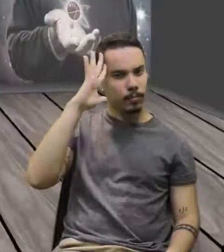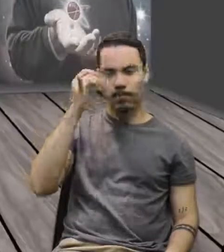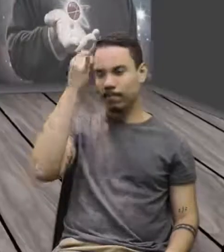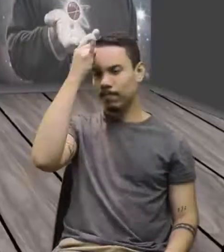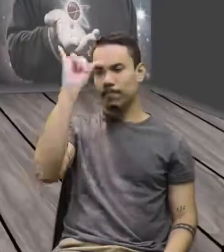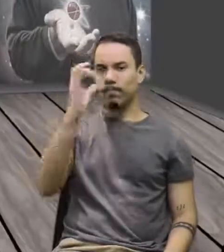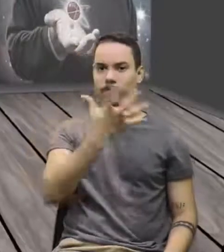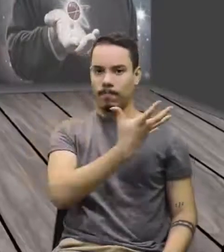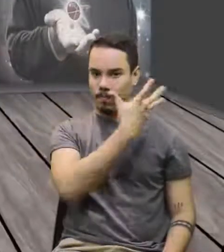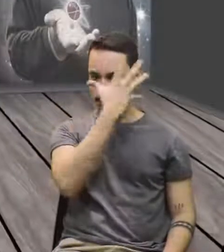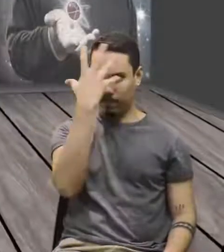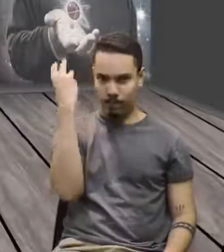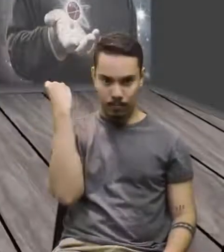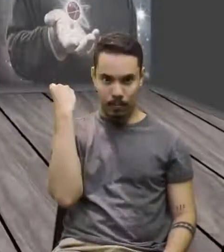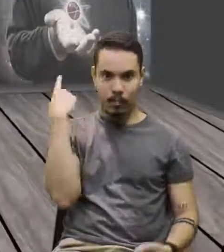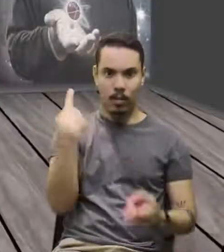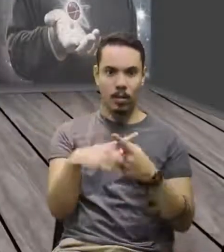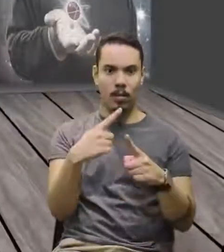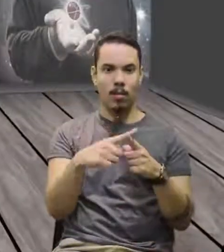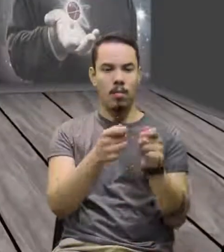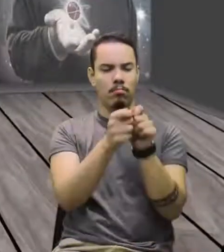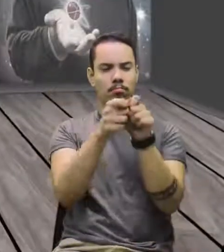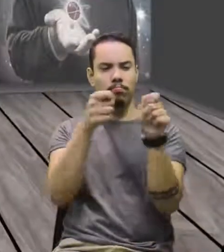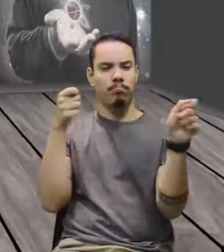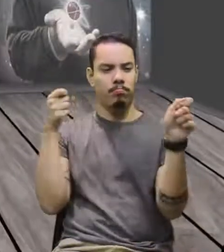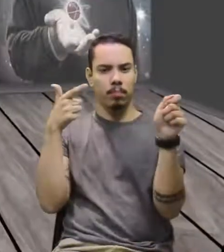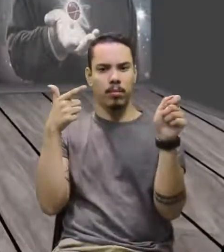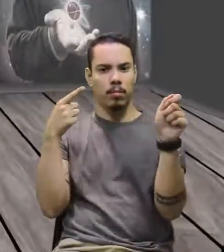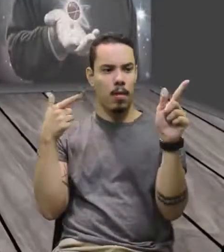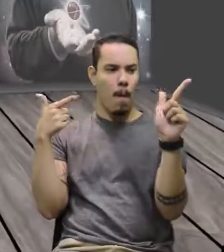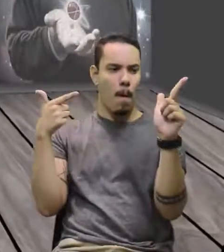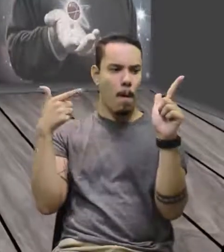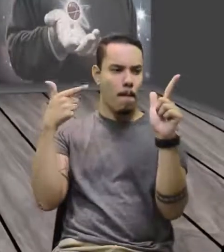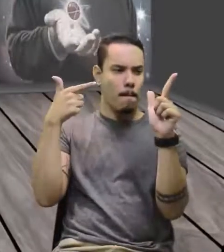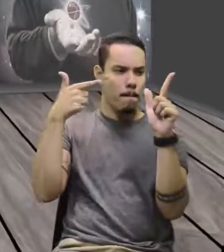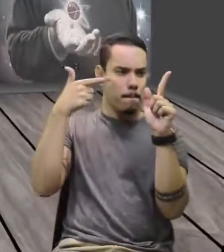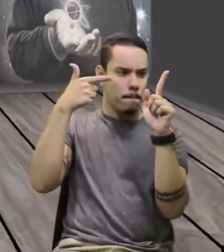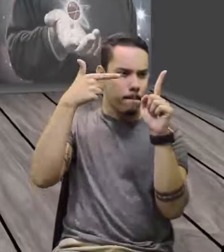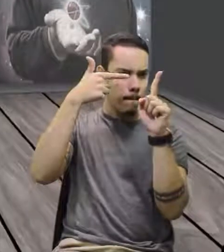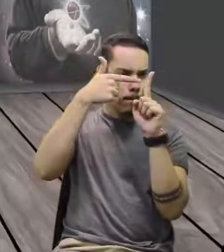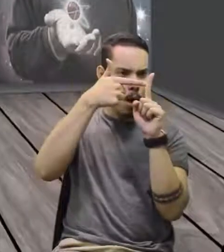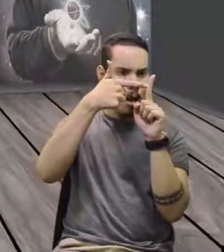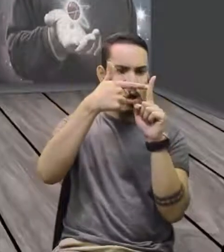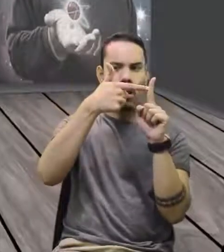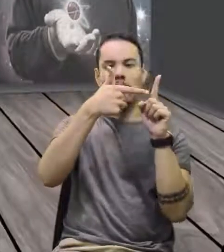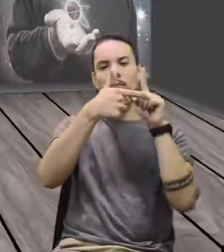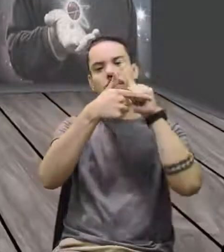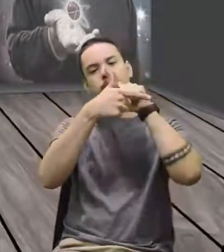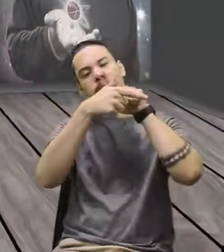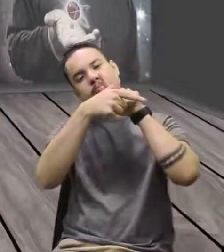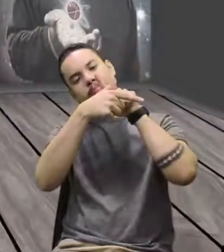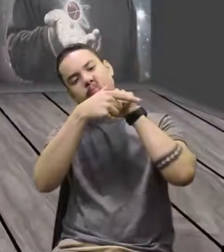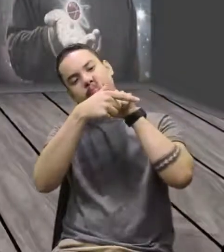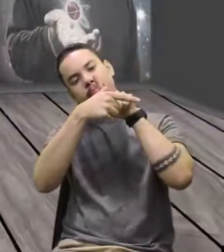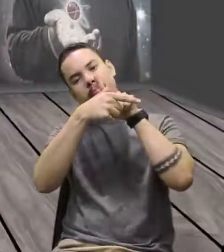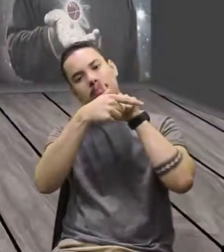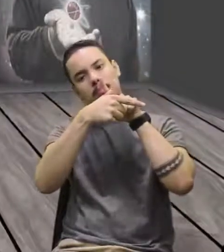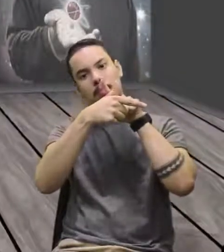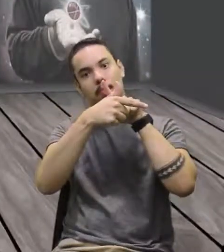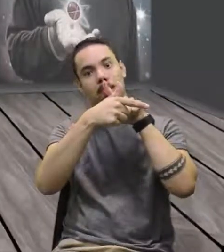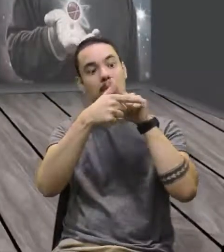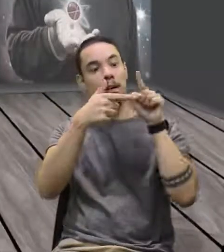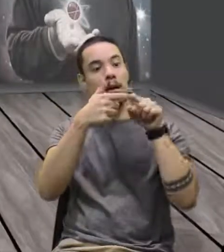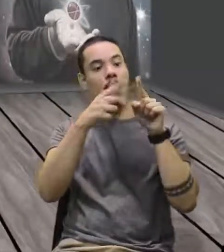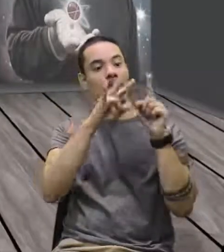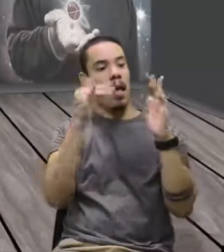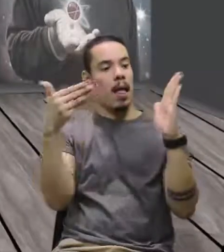esquecer, né? A pontinha seria furando... Pode ser um pedaço de papelão, uma placa qualquer,